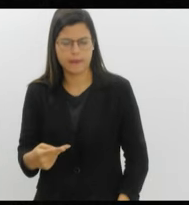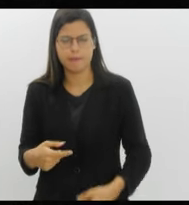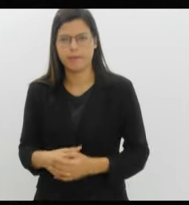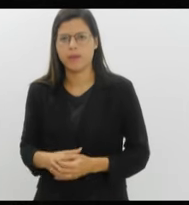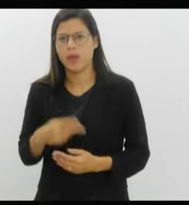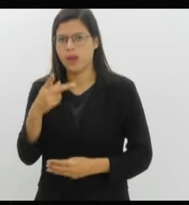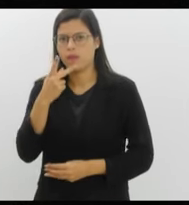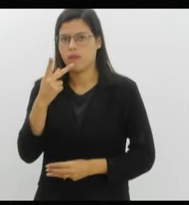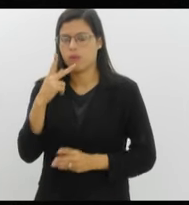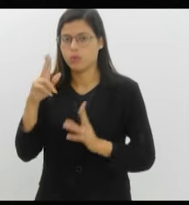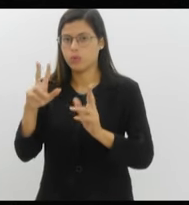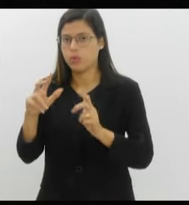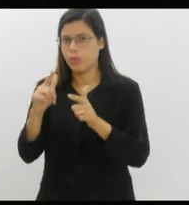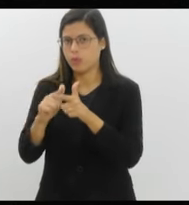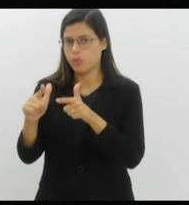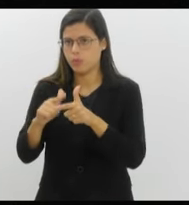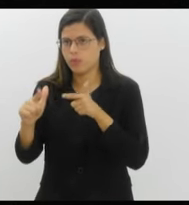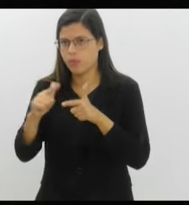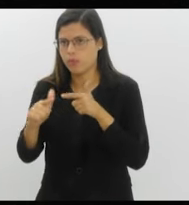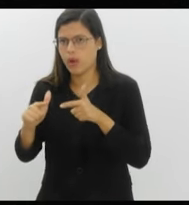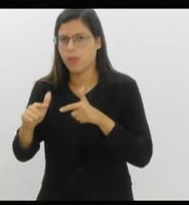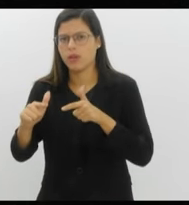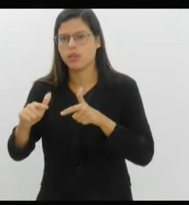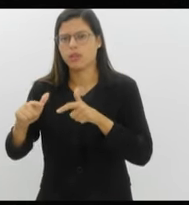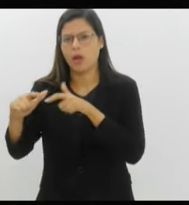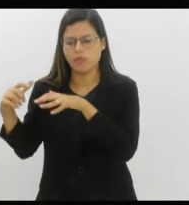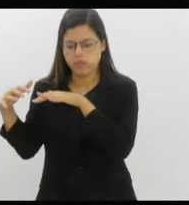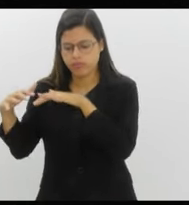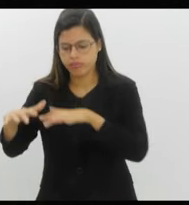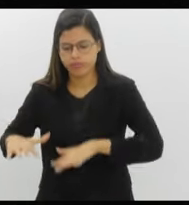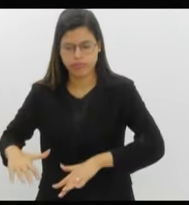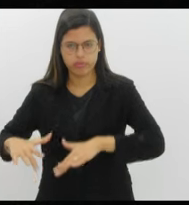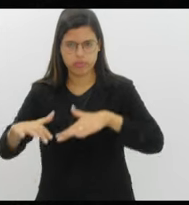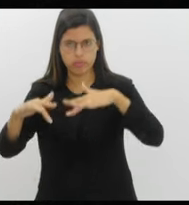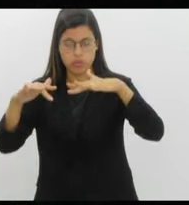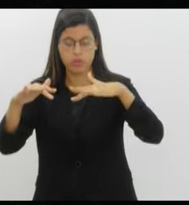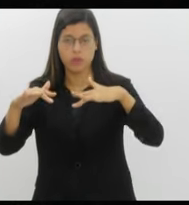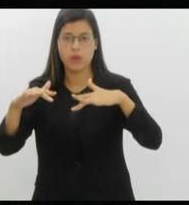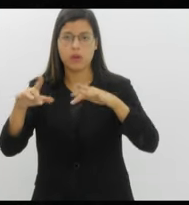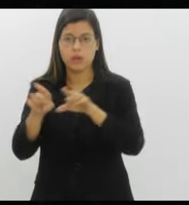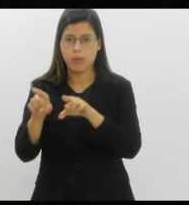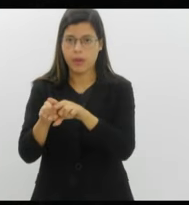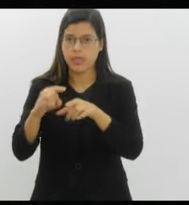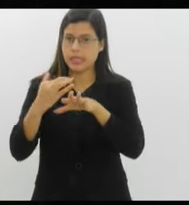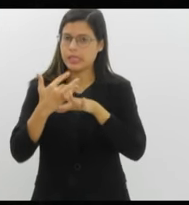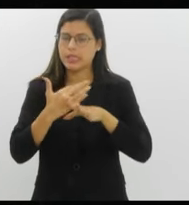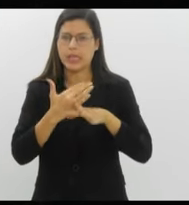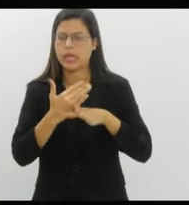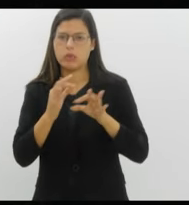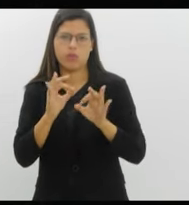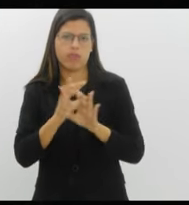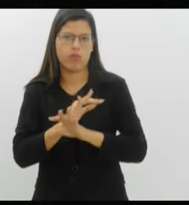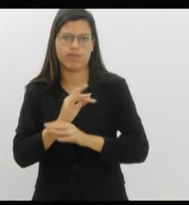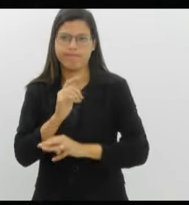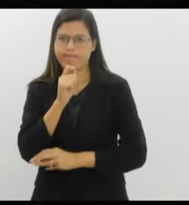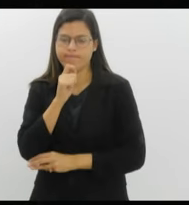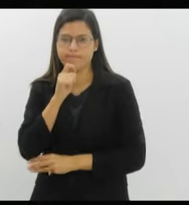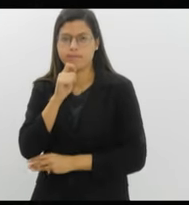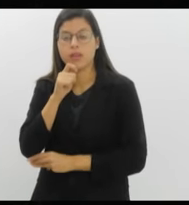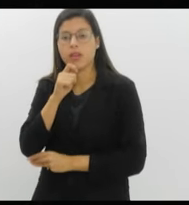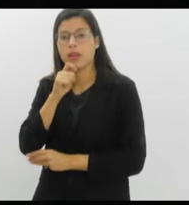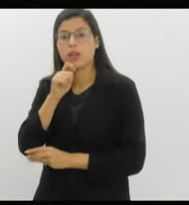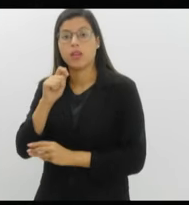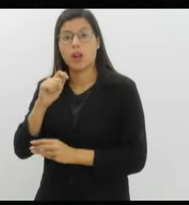sobre os problemas das inundações, o problema de cidades que não estão preparadas para enfrentarem a nova